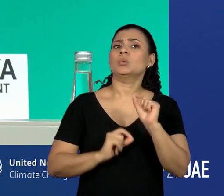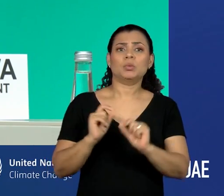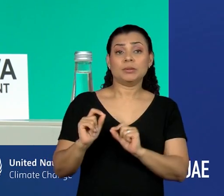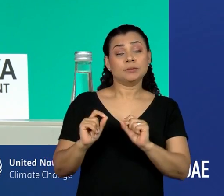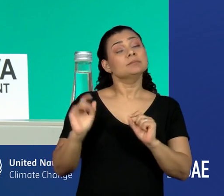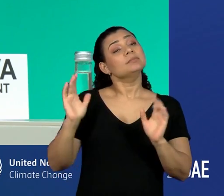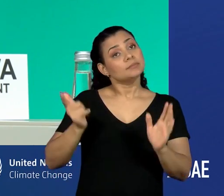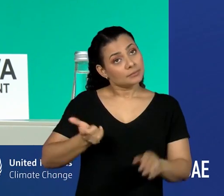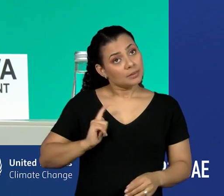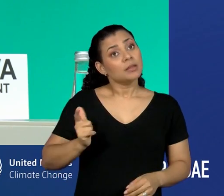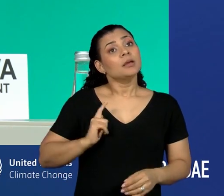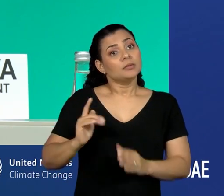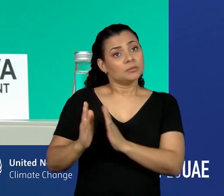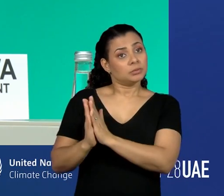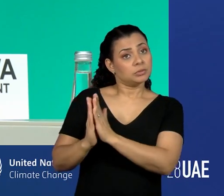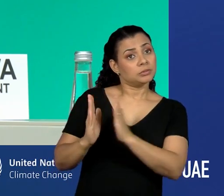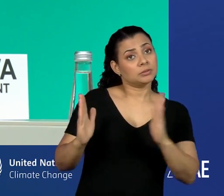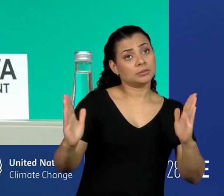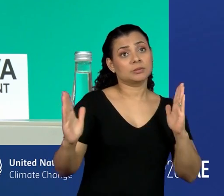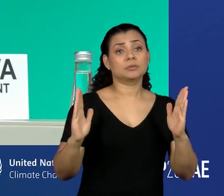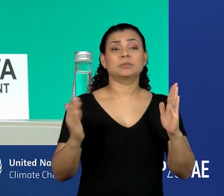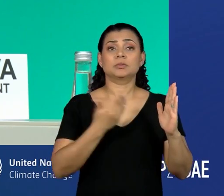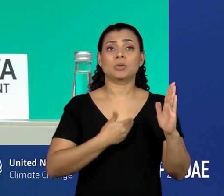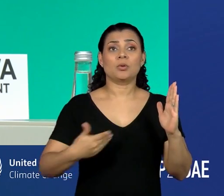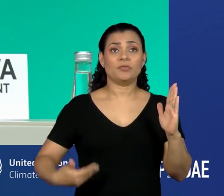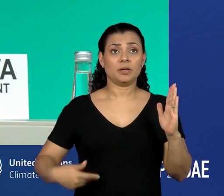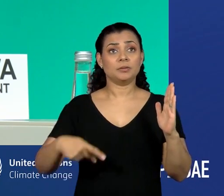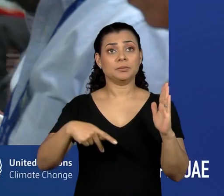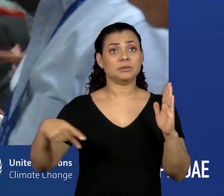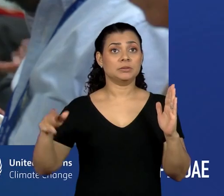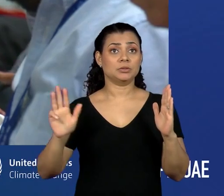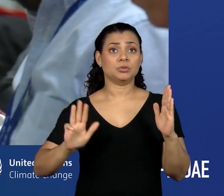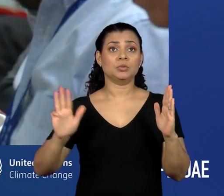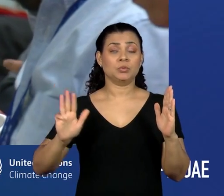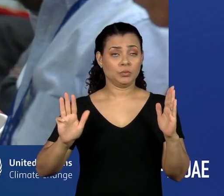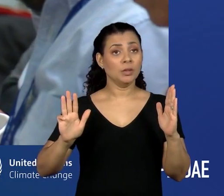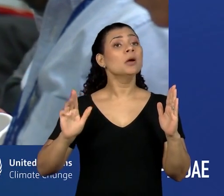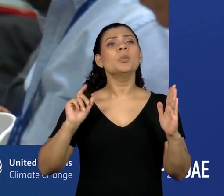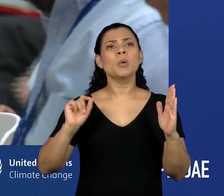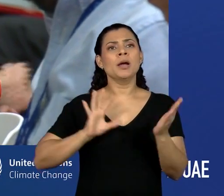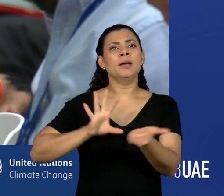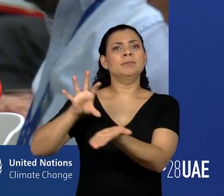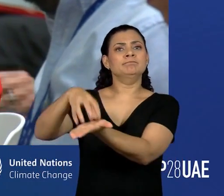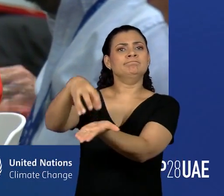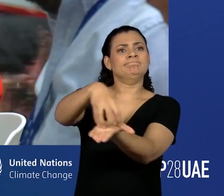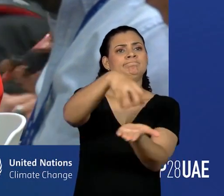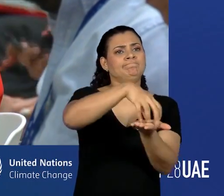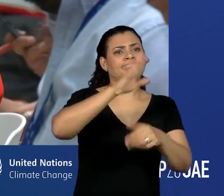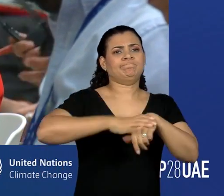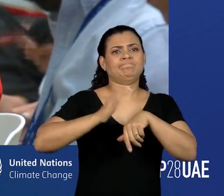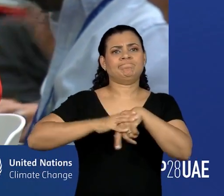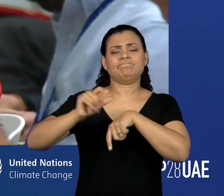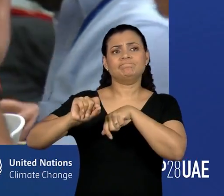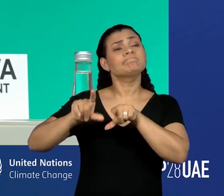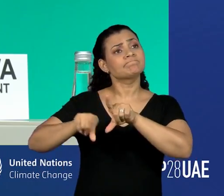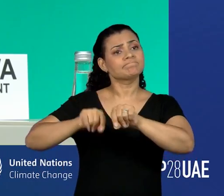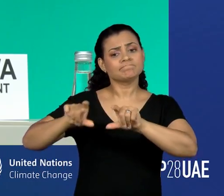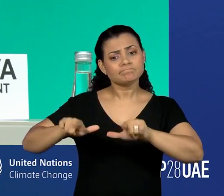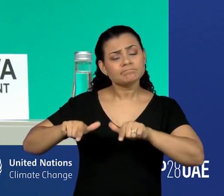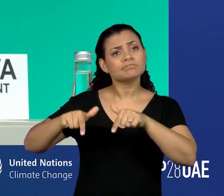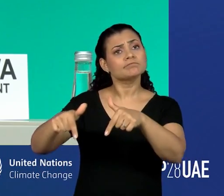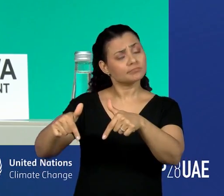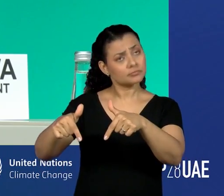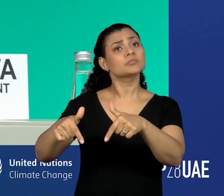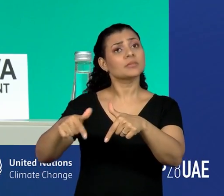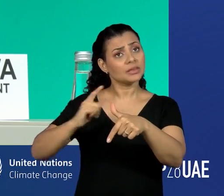que foi impressa no governo do presidente Lula, onde as instituições que fazem o licenciamento têm